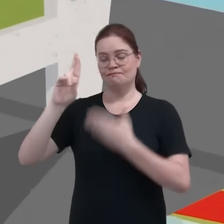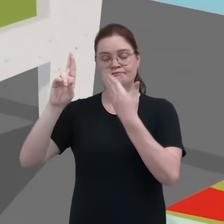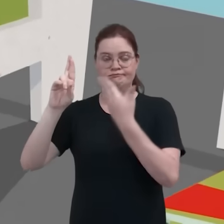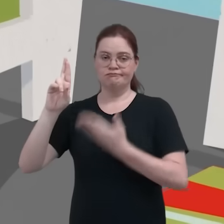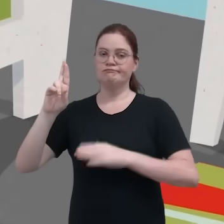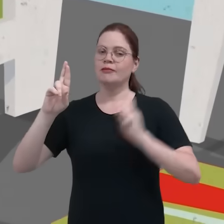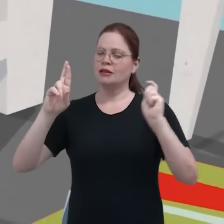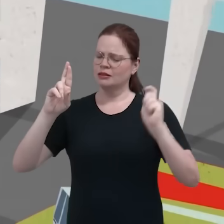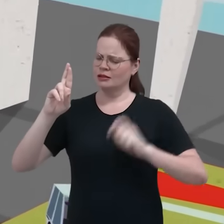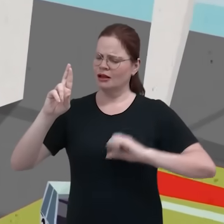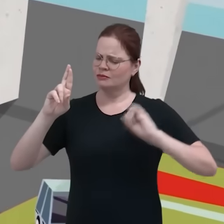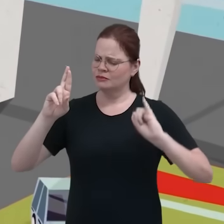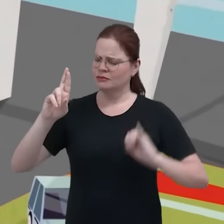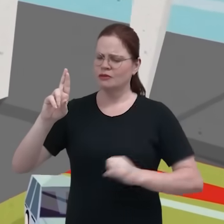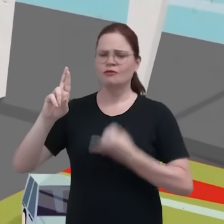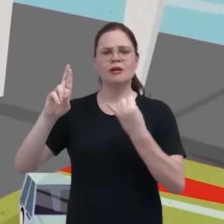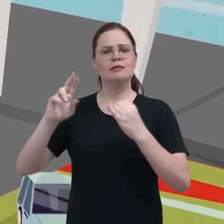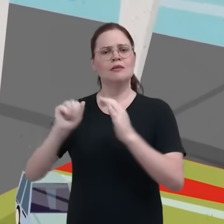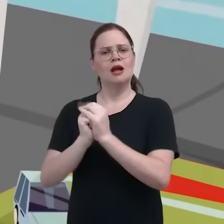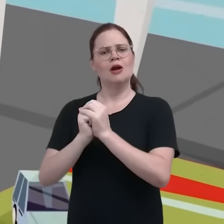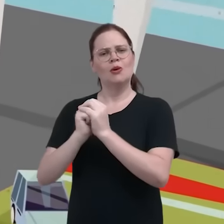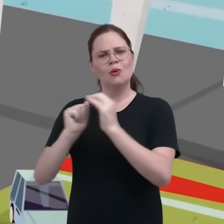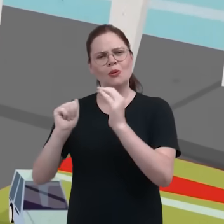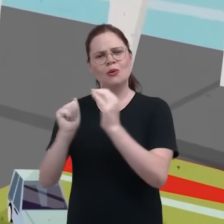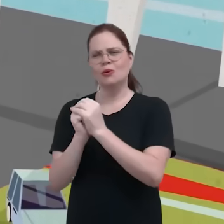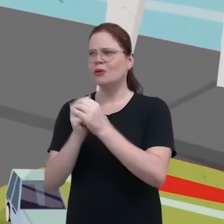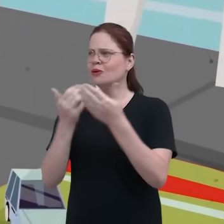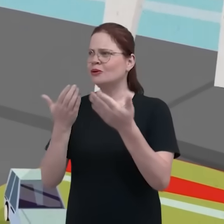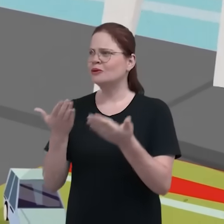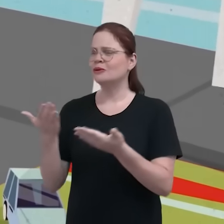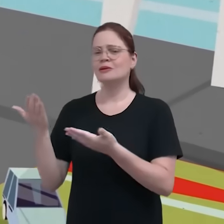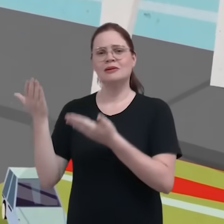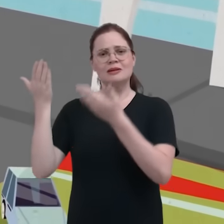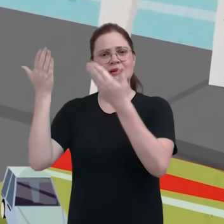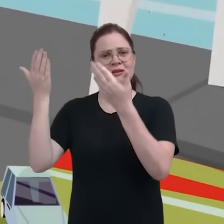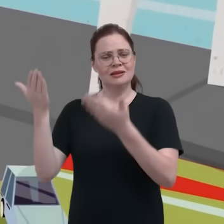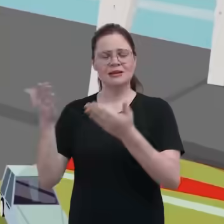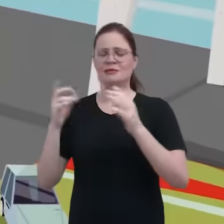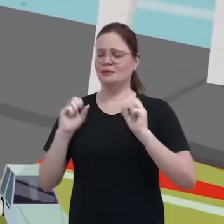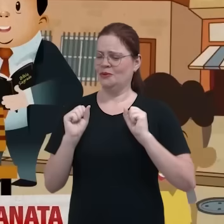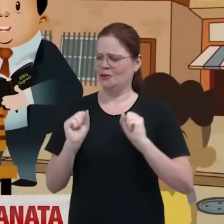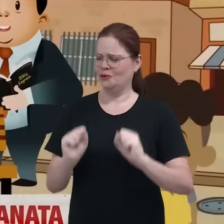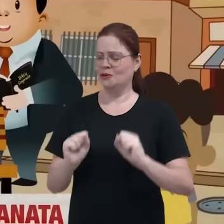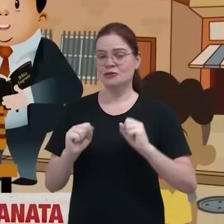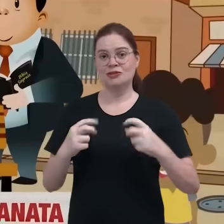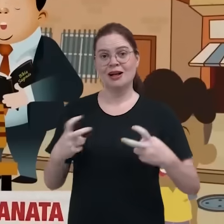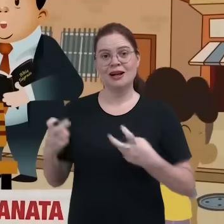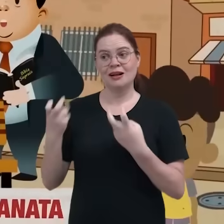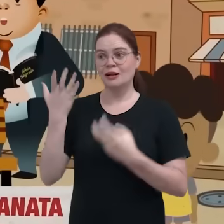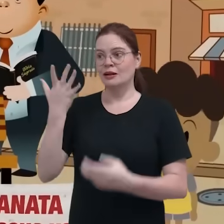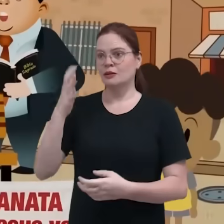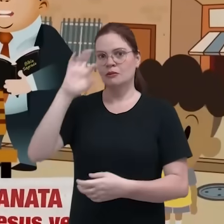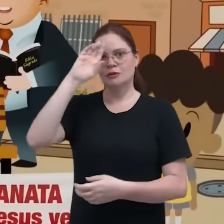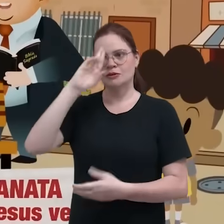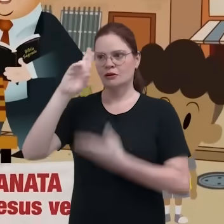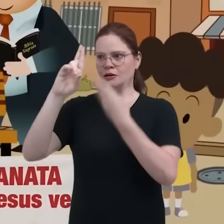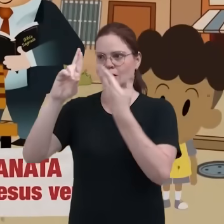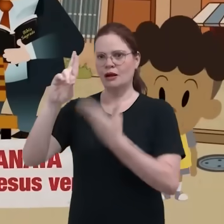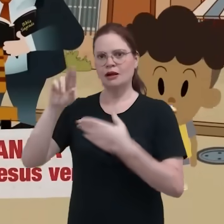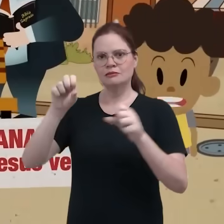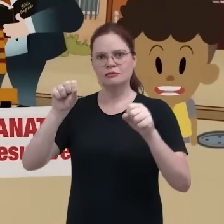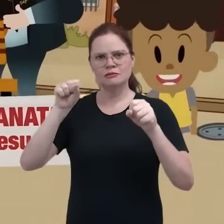Buscai ao Senhor enquanto se pode achar, e